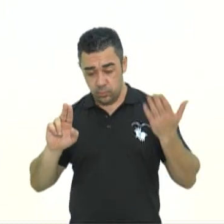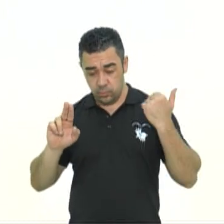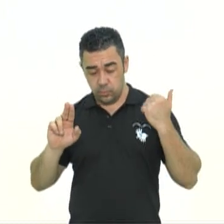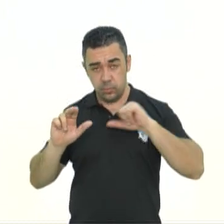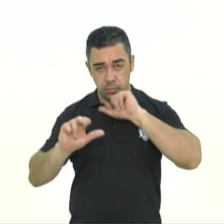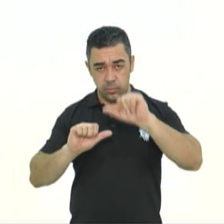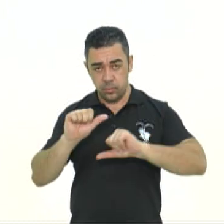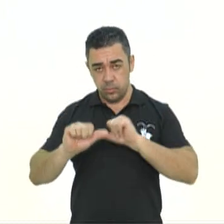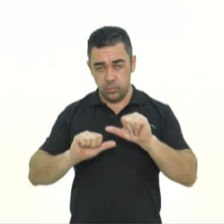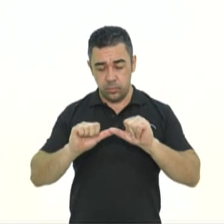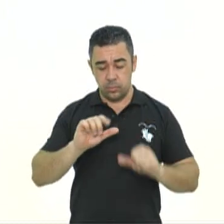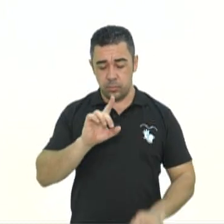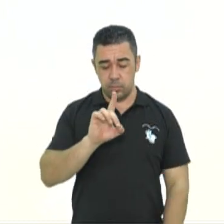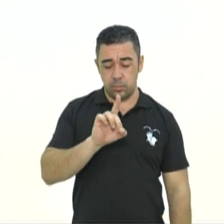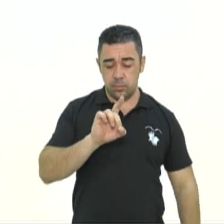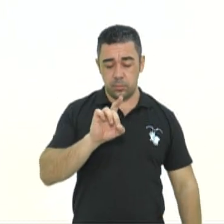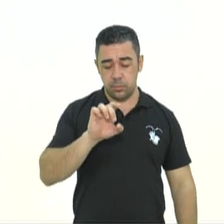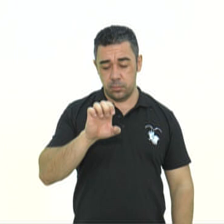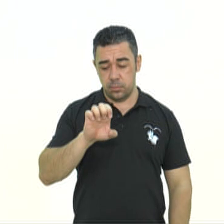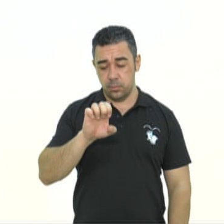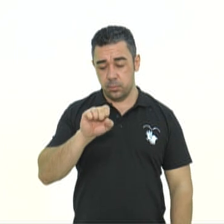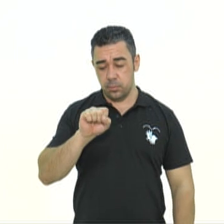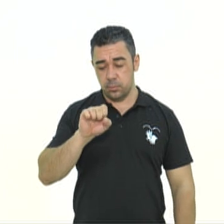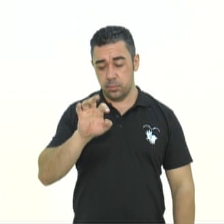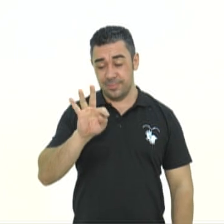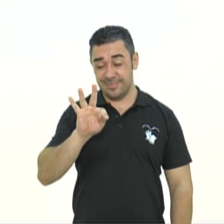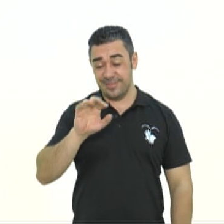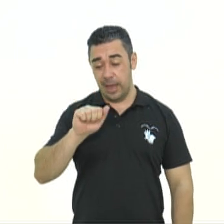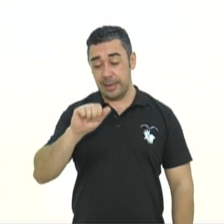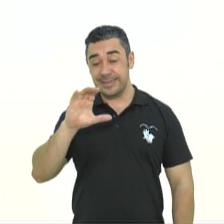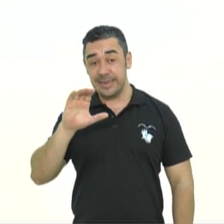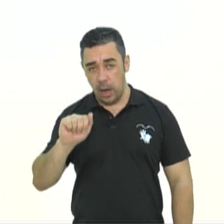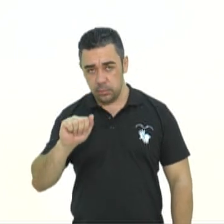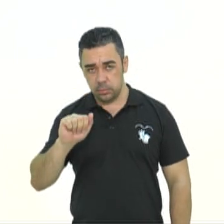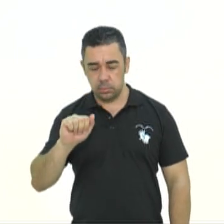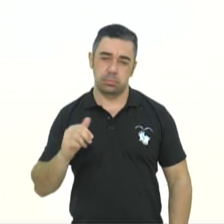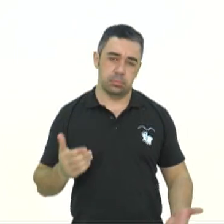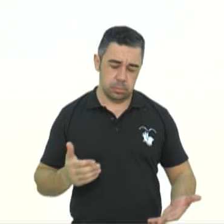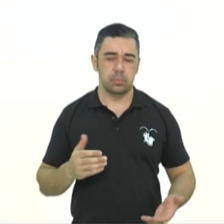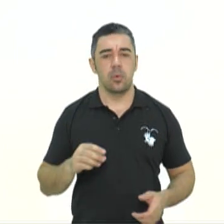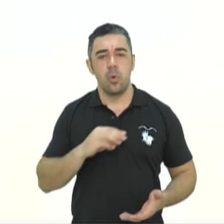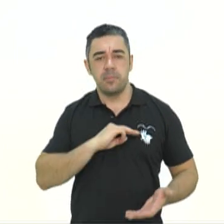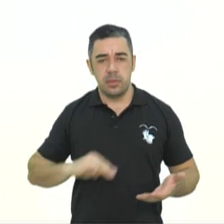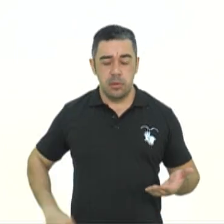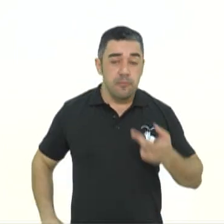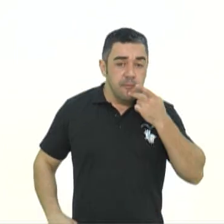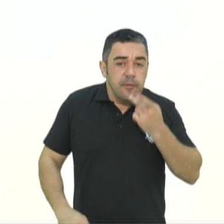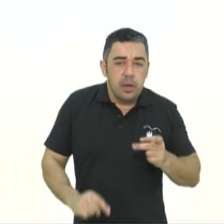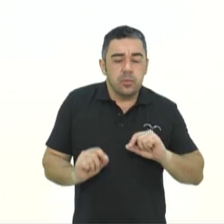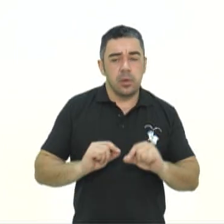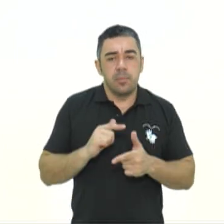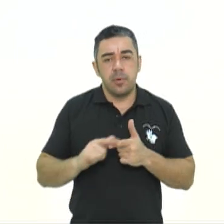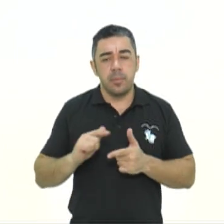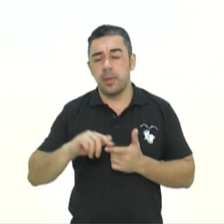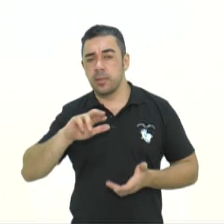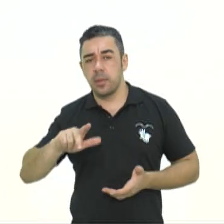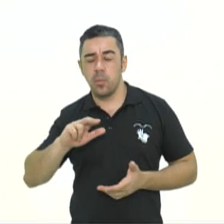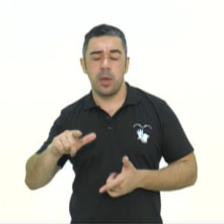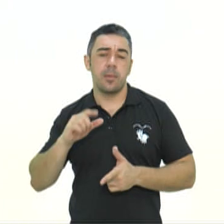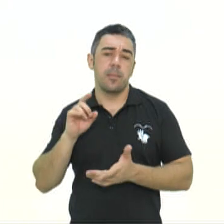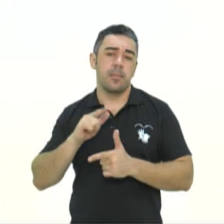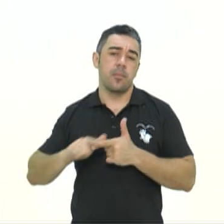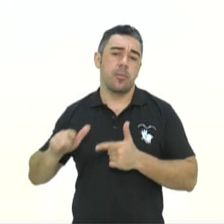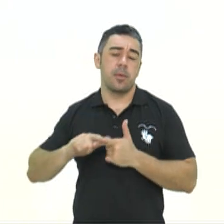que ficaria a frase? O ministro destaca que a crise hídrica não é mais um